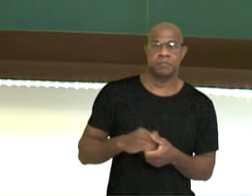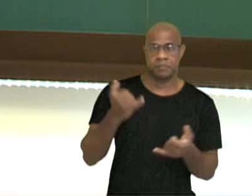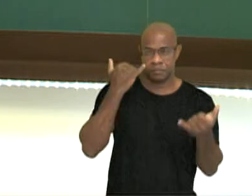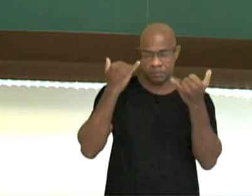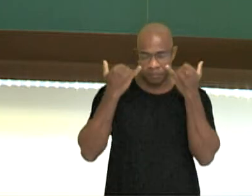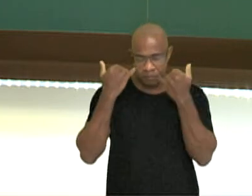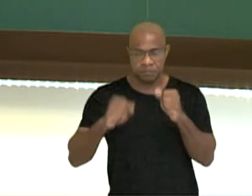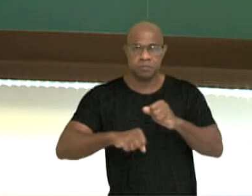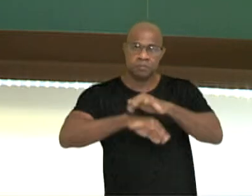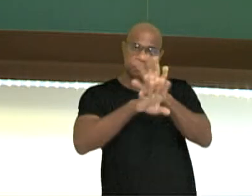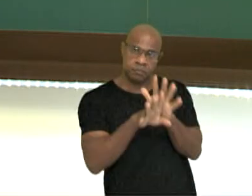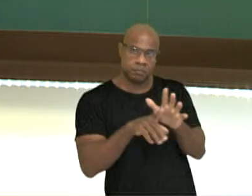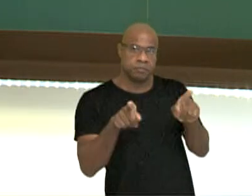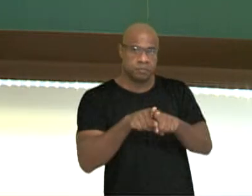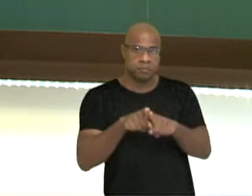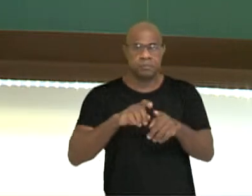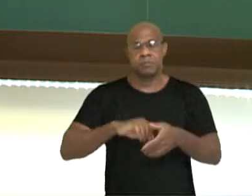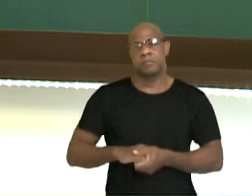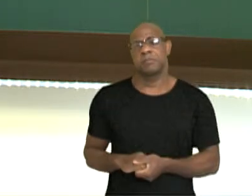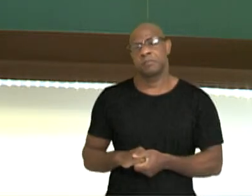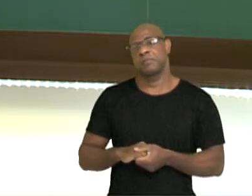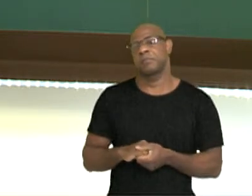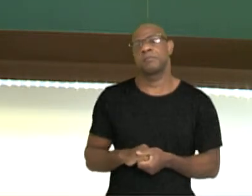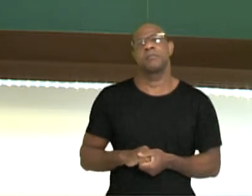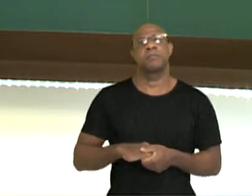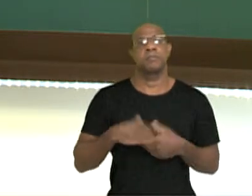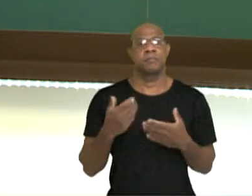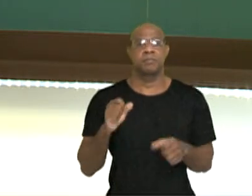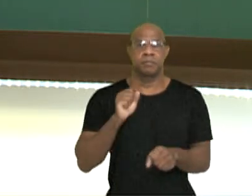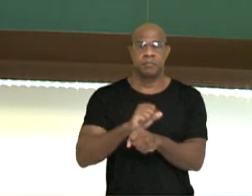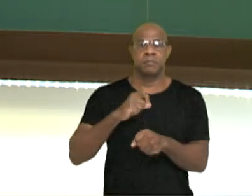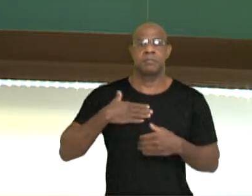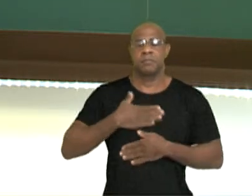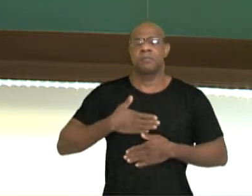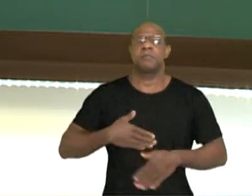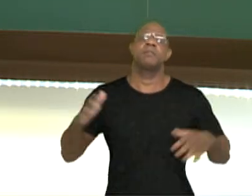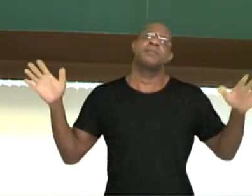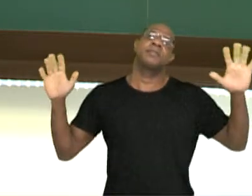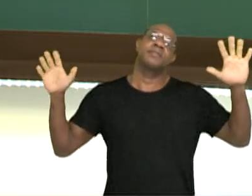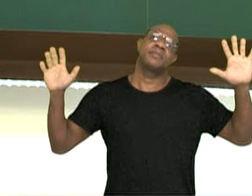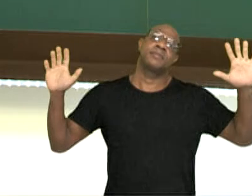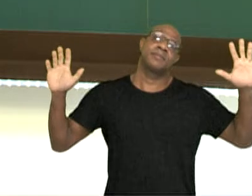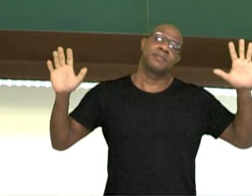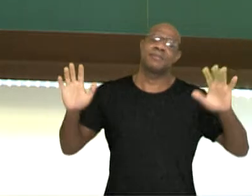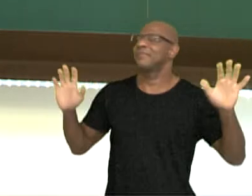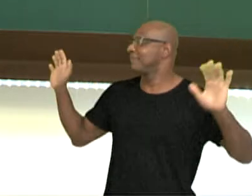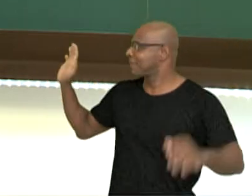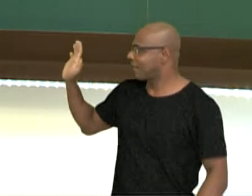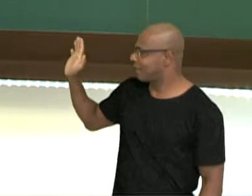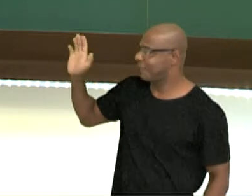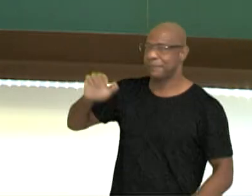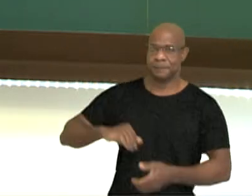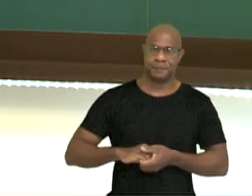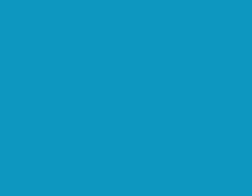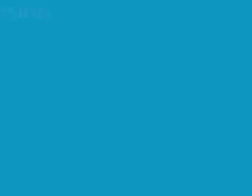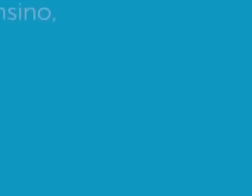informações explícitas e tiradas do texto. Espero que vocês tenham gostado. Até breve. Bye, Val!